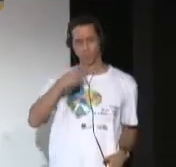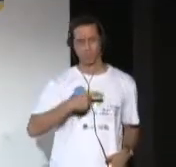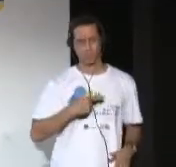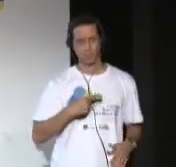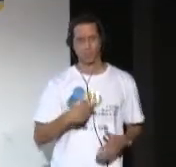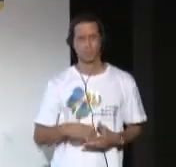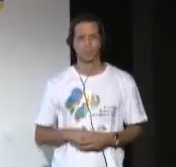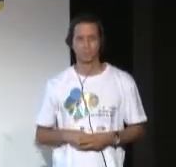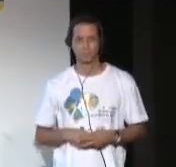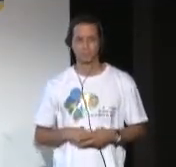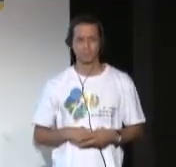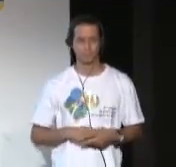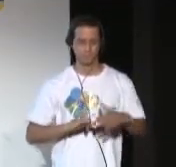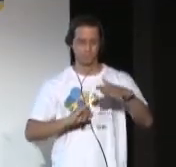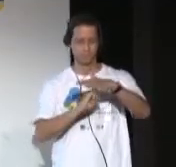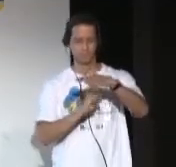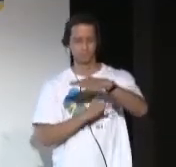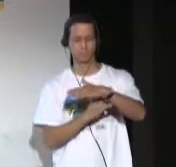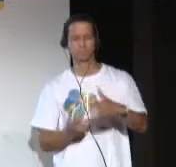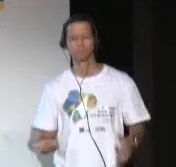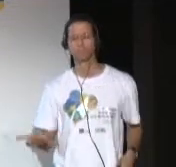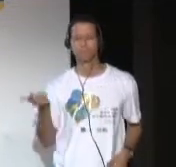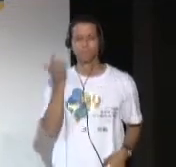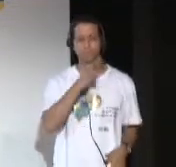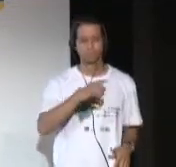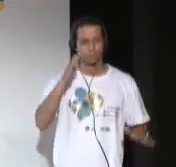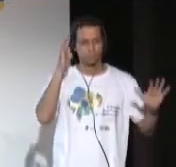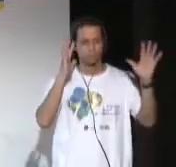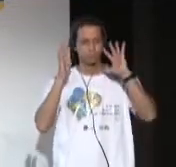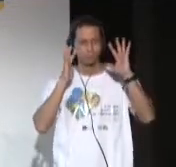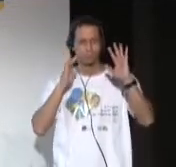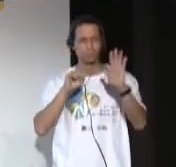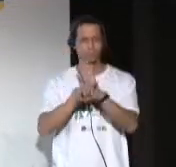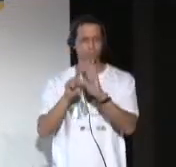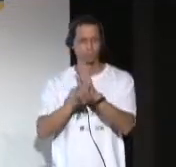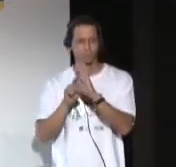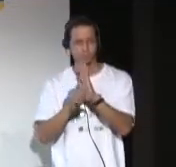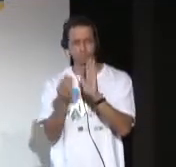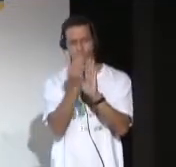que pudéssemos desenvolver as perguntas para a nossa prova nacional.